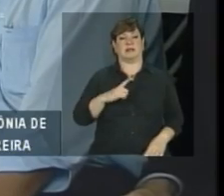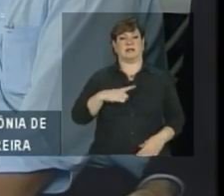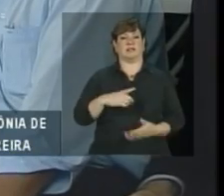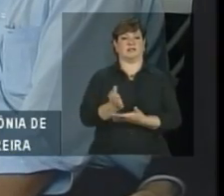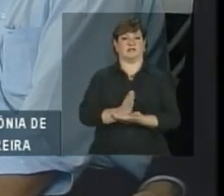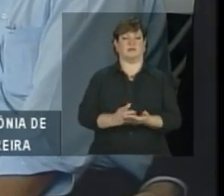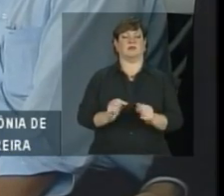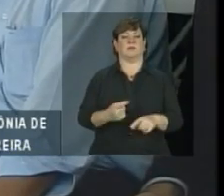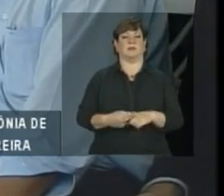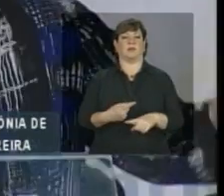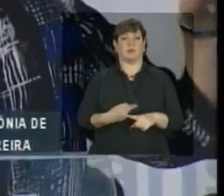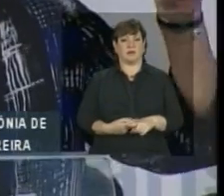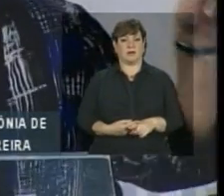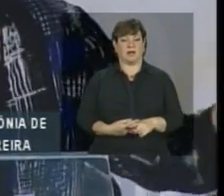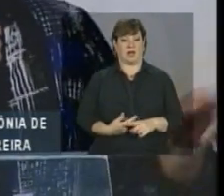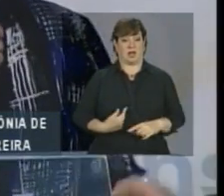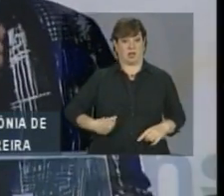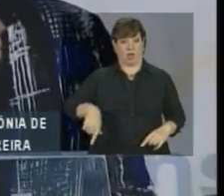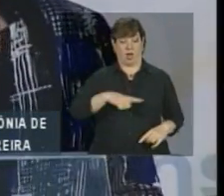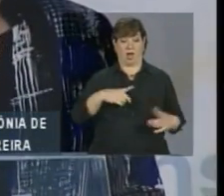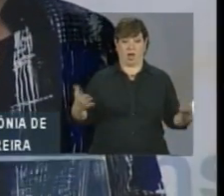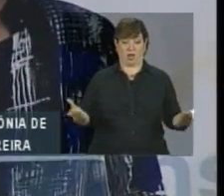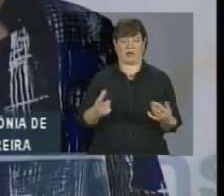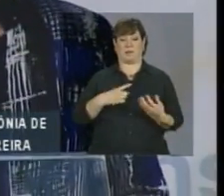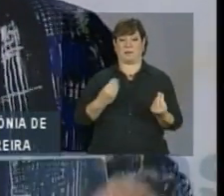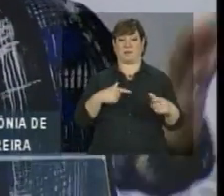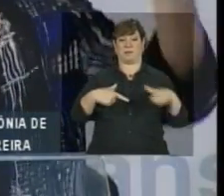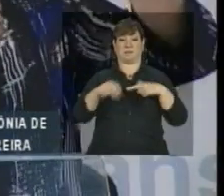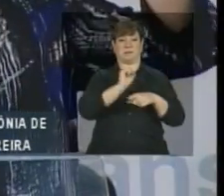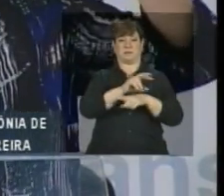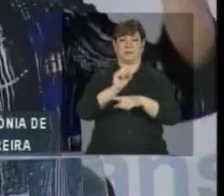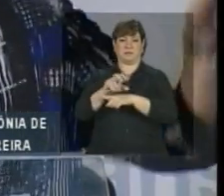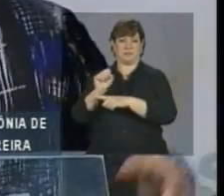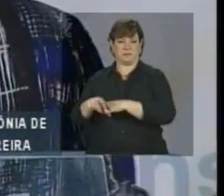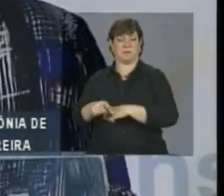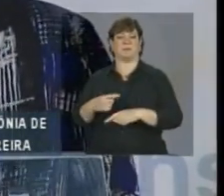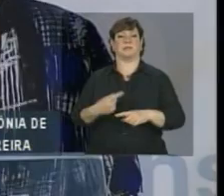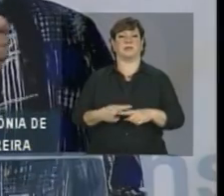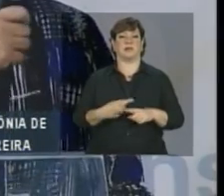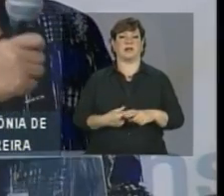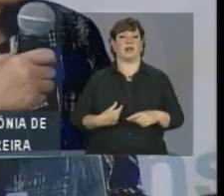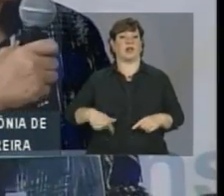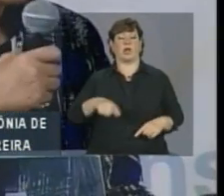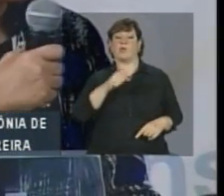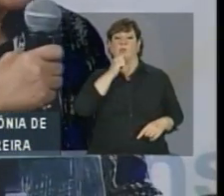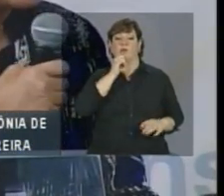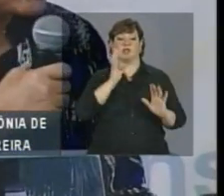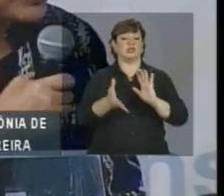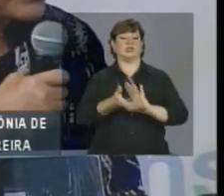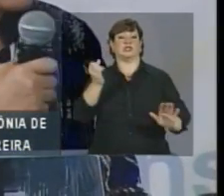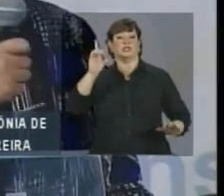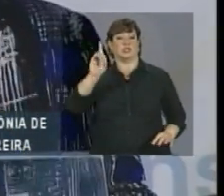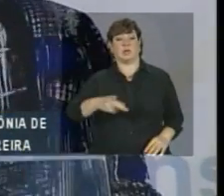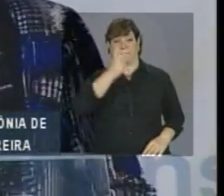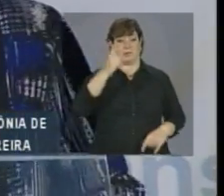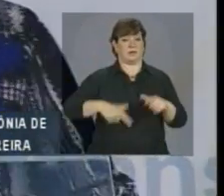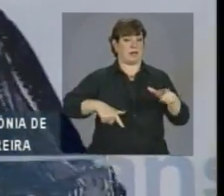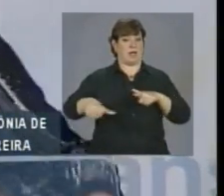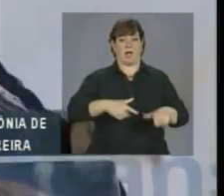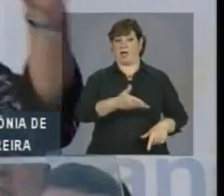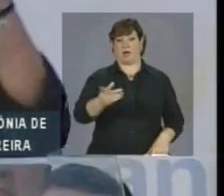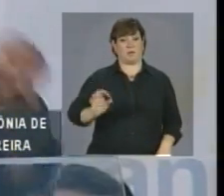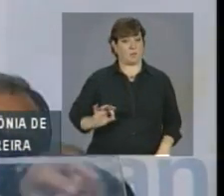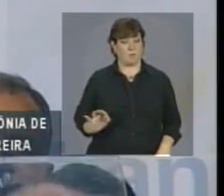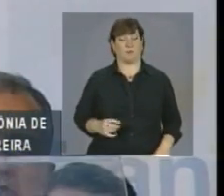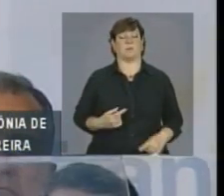só nesse momento estamos gerando emprego, mas que não estamos tirando o direito dos trabalhadores, que